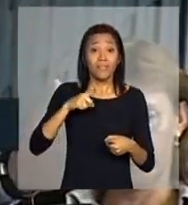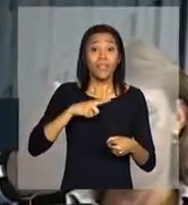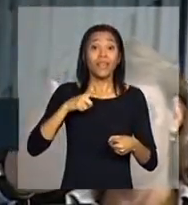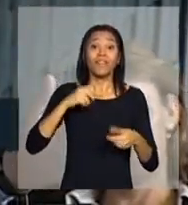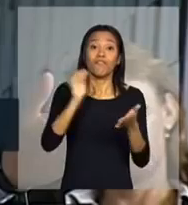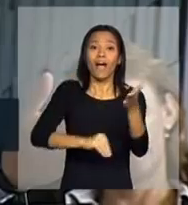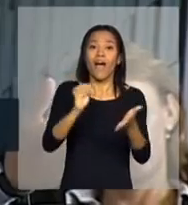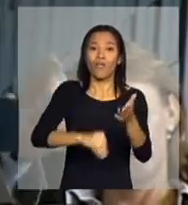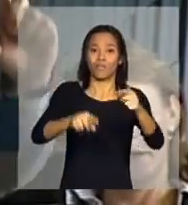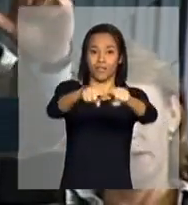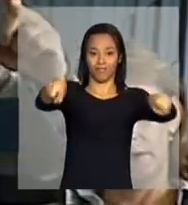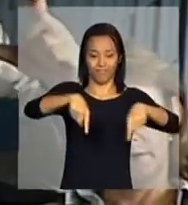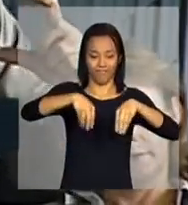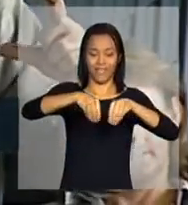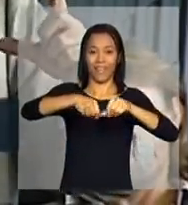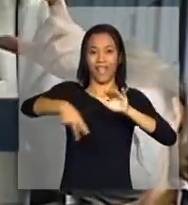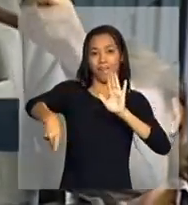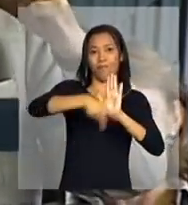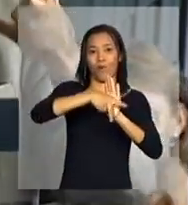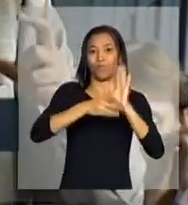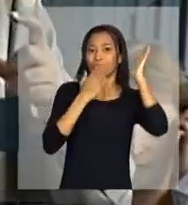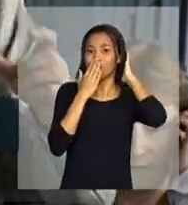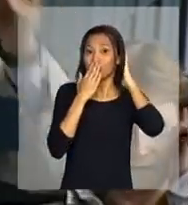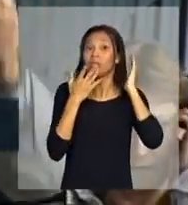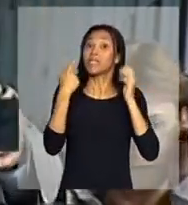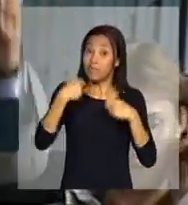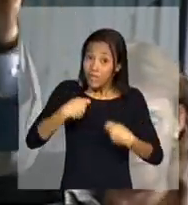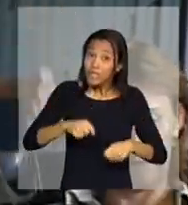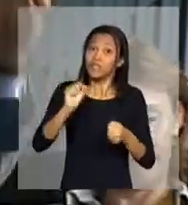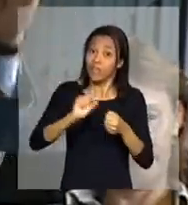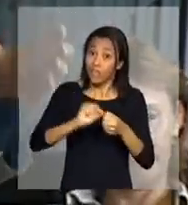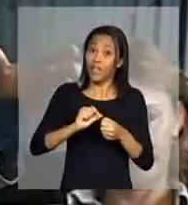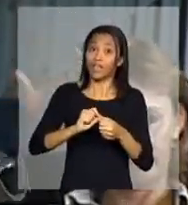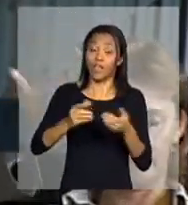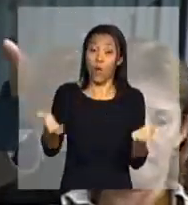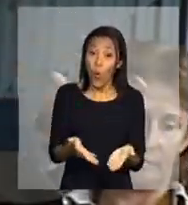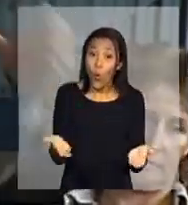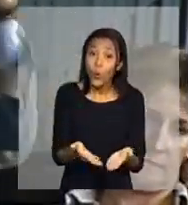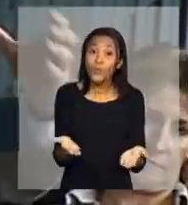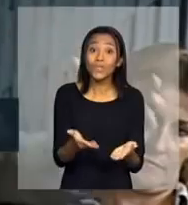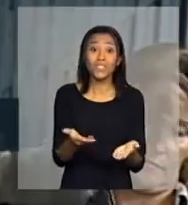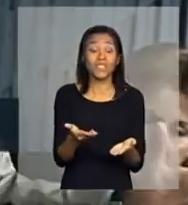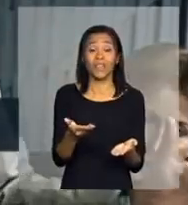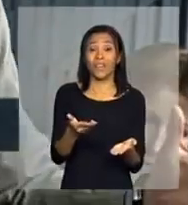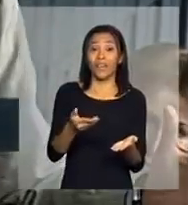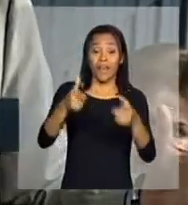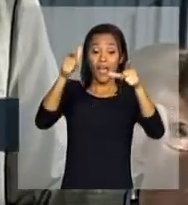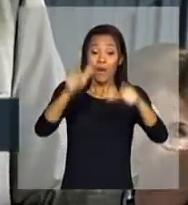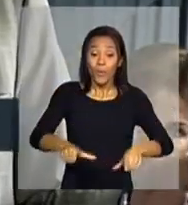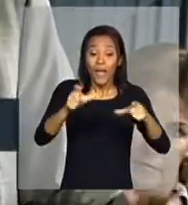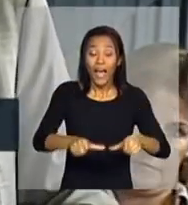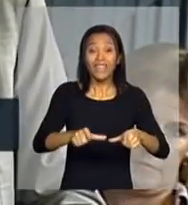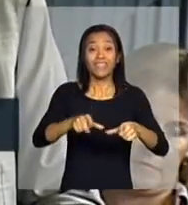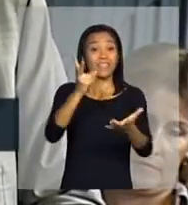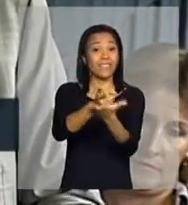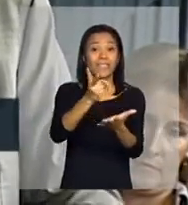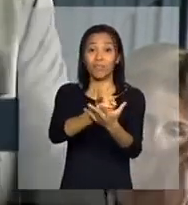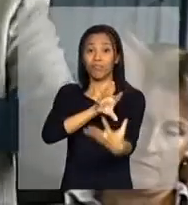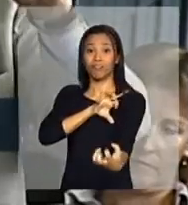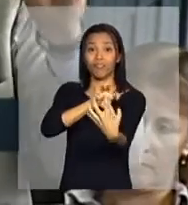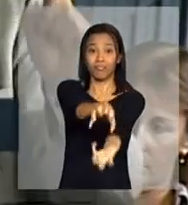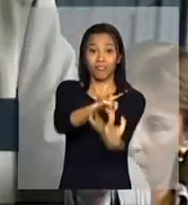a ser feitas. E as demarcações que têm que ser feitas, normalmente, hoje, estão em áreas profundamente conflituosas.